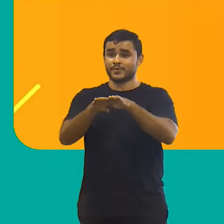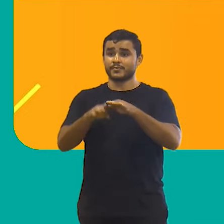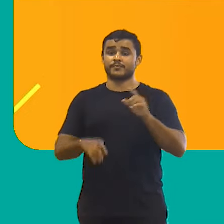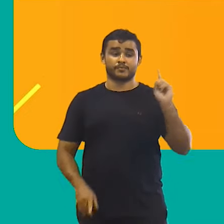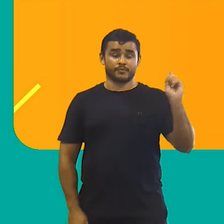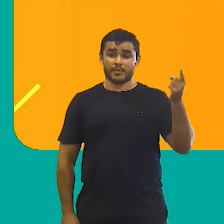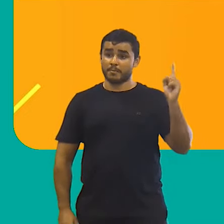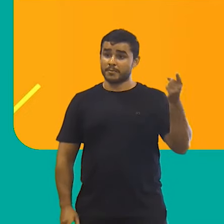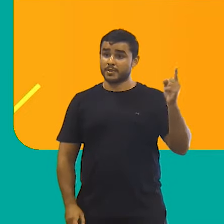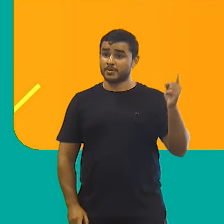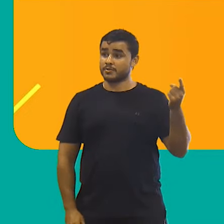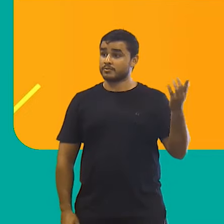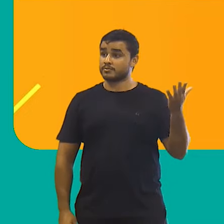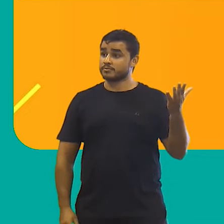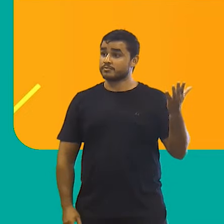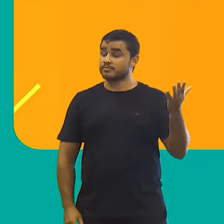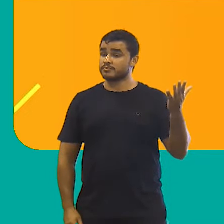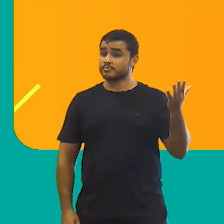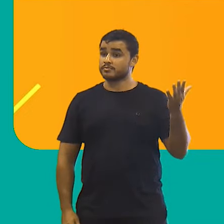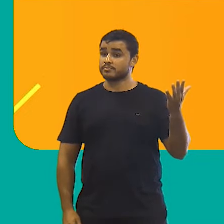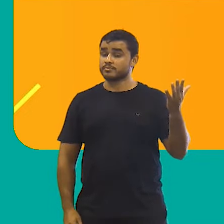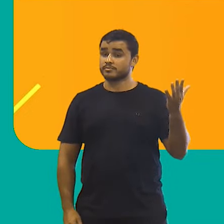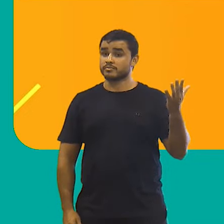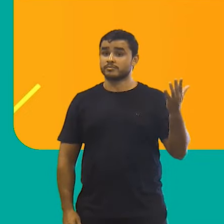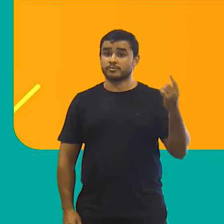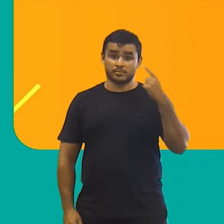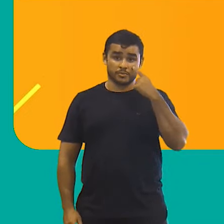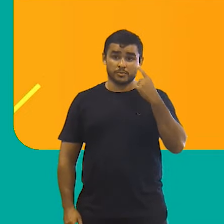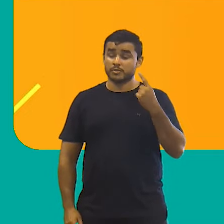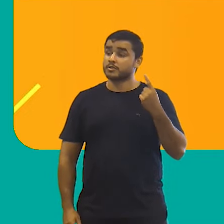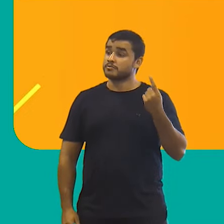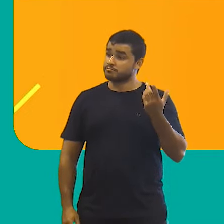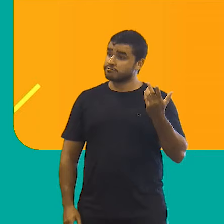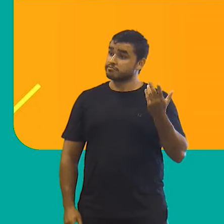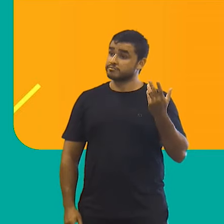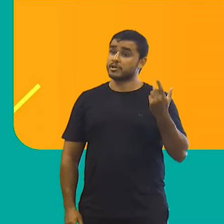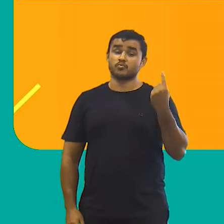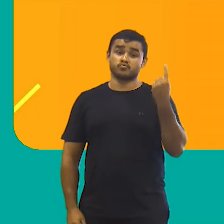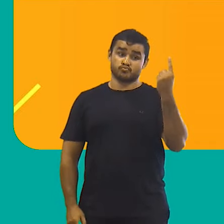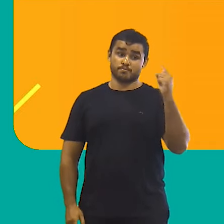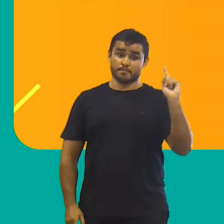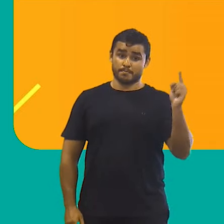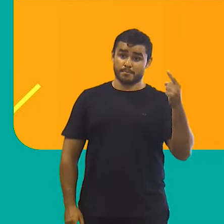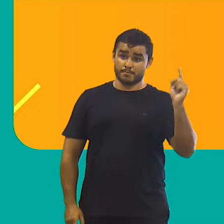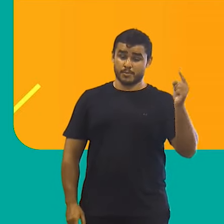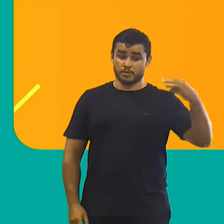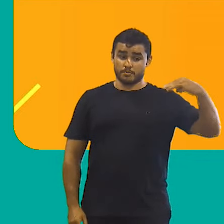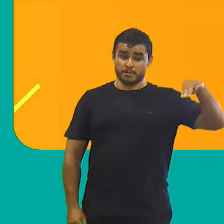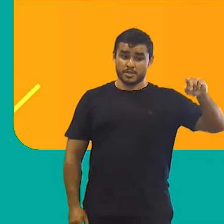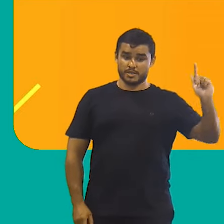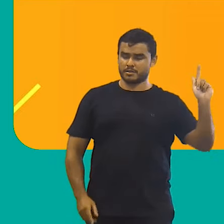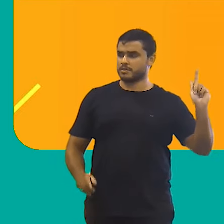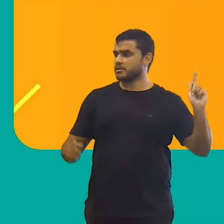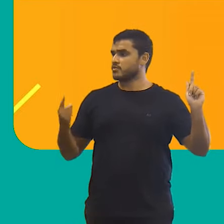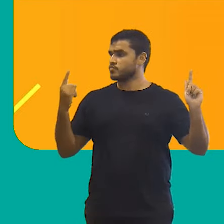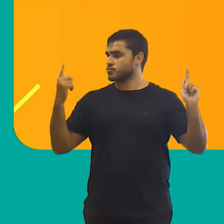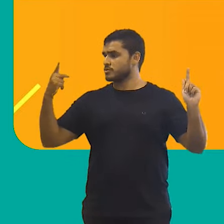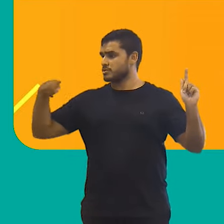1000 metros. Então se eu tenho 1 quilo problema, eu tenho 1000 problemas. Entendeu a